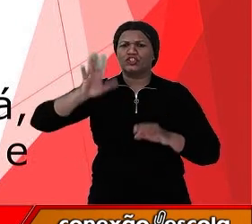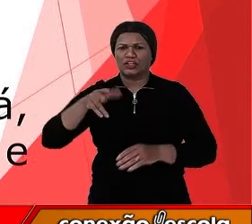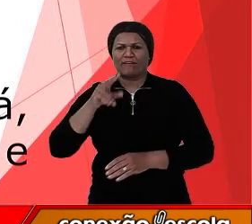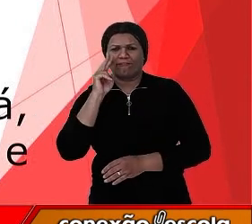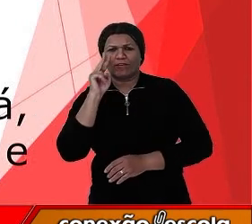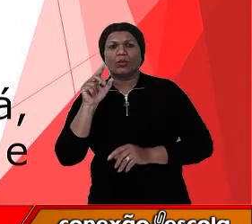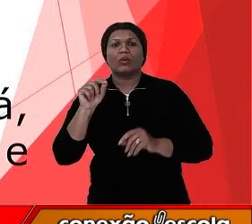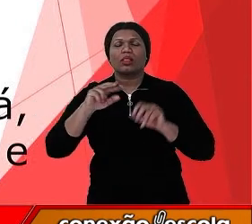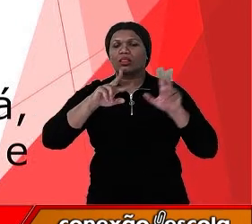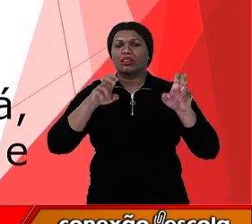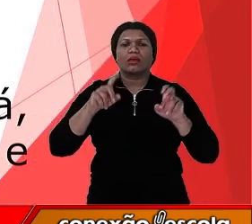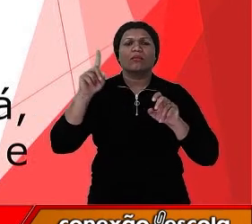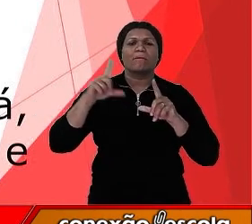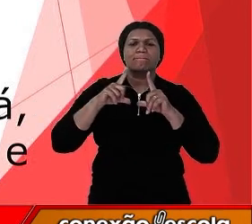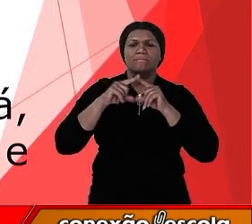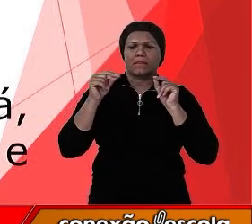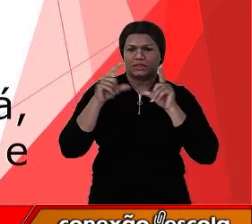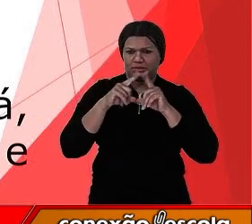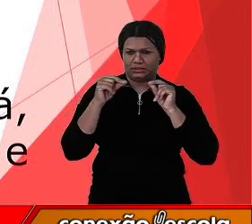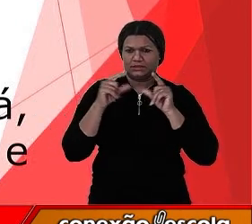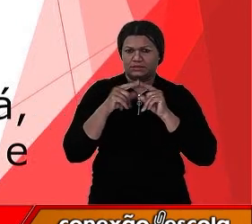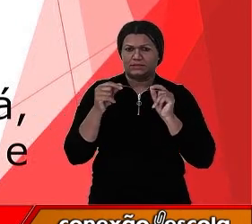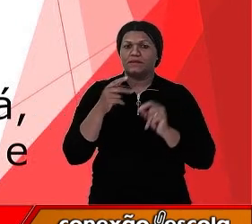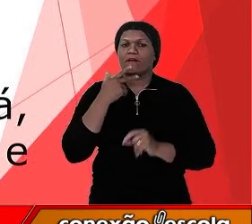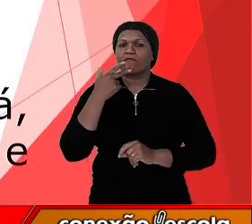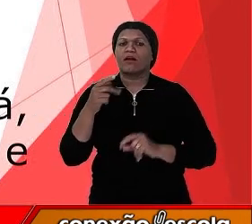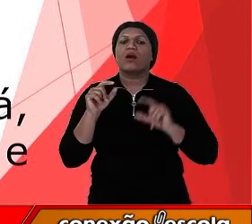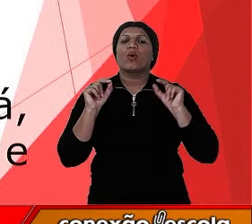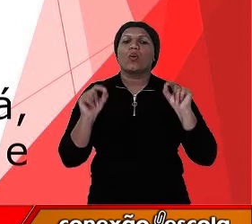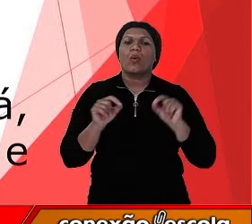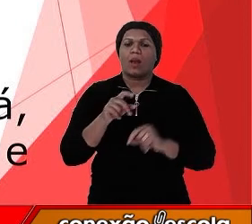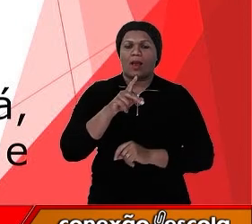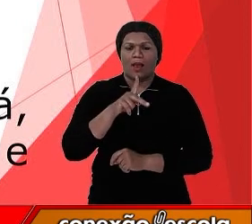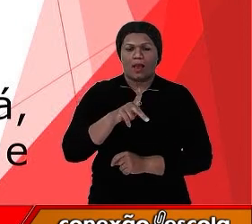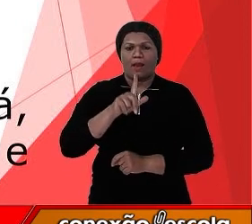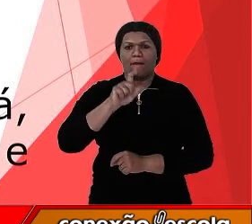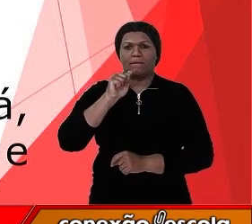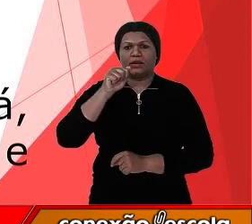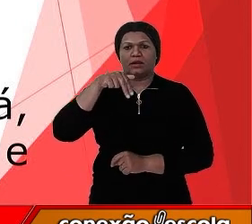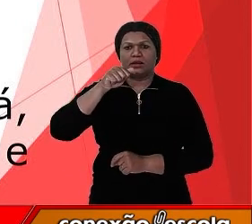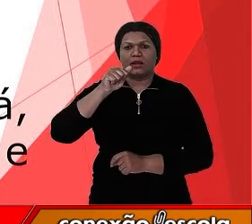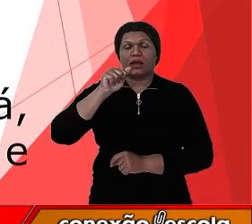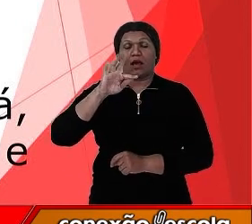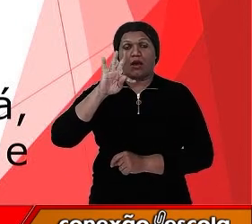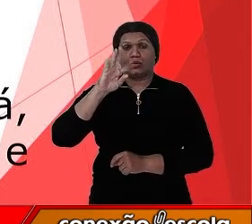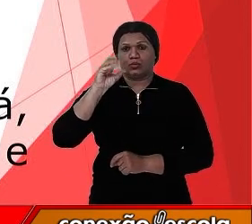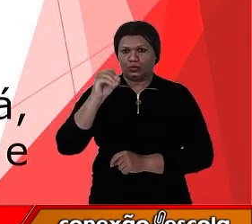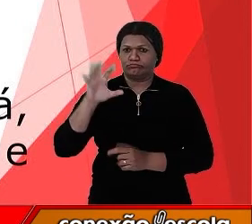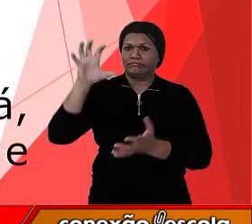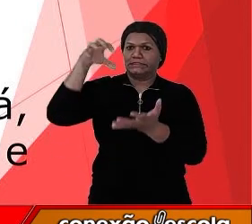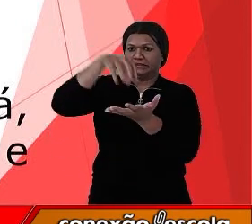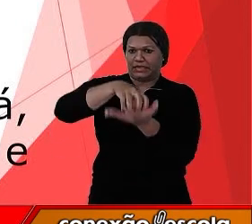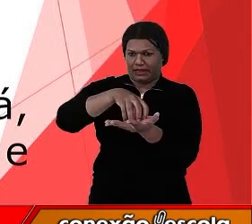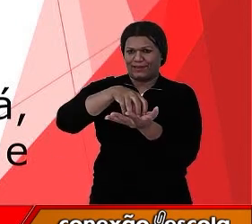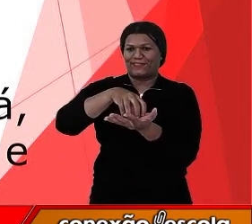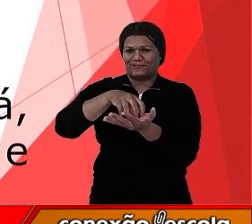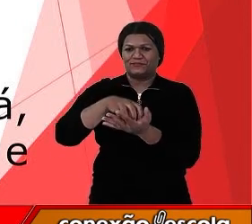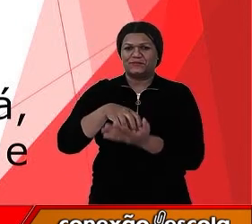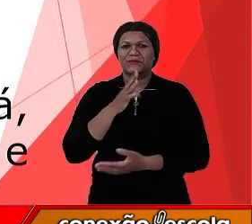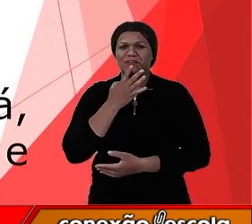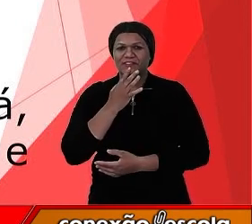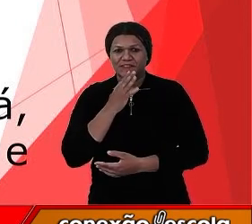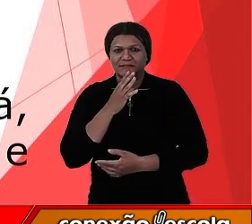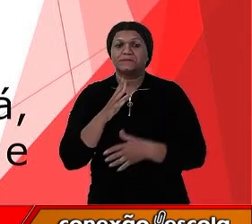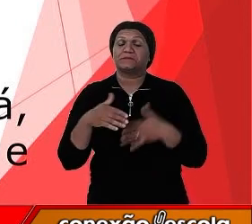no dominio morfoclimatico do Cerrado como planalto central né amigão ou domínio